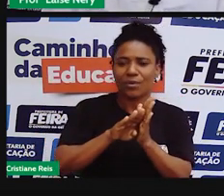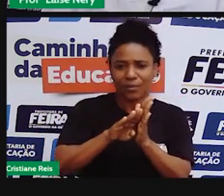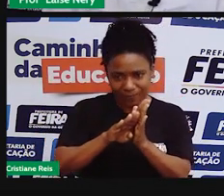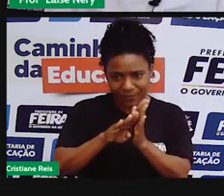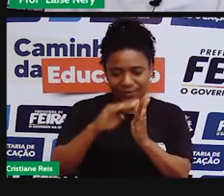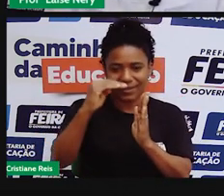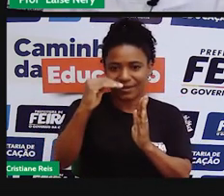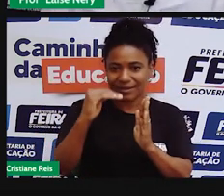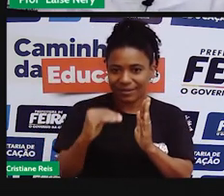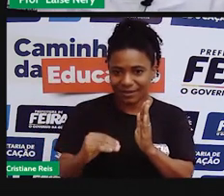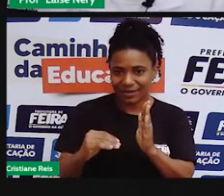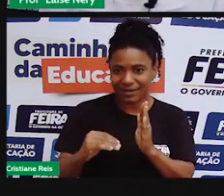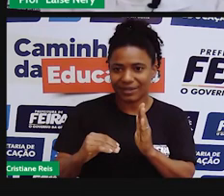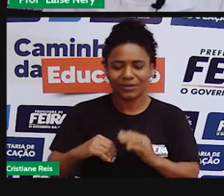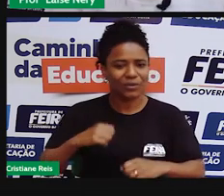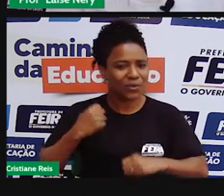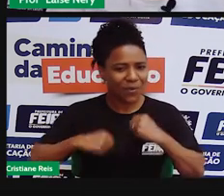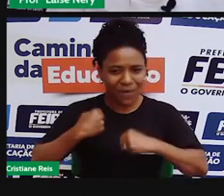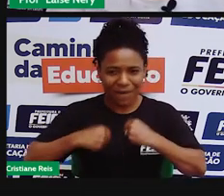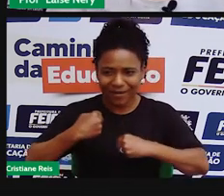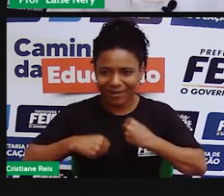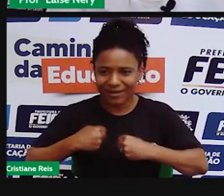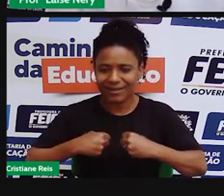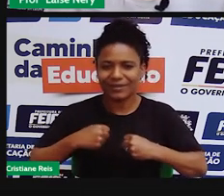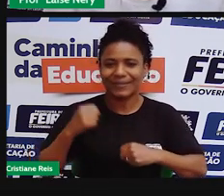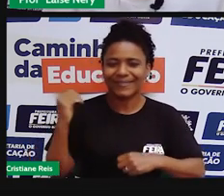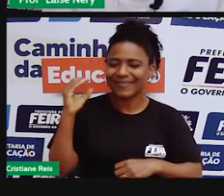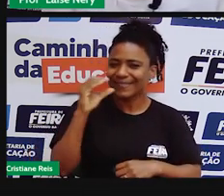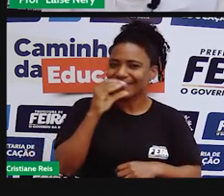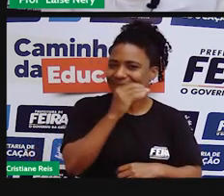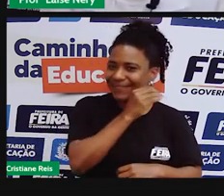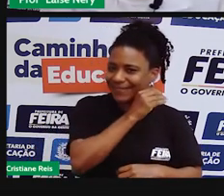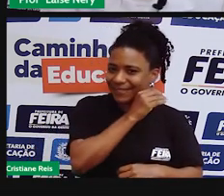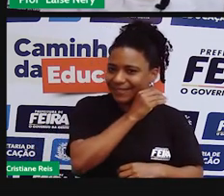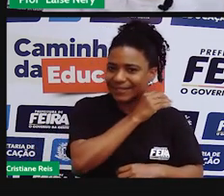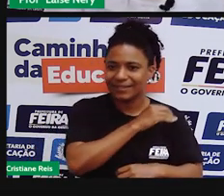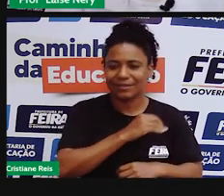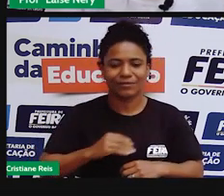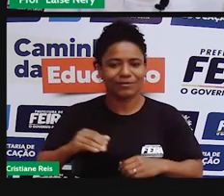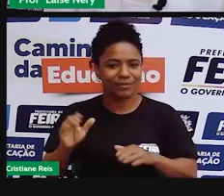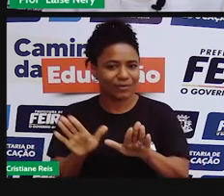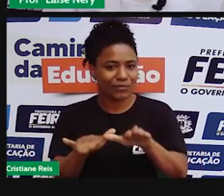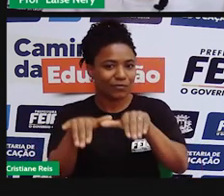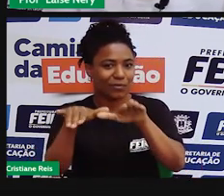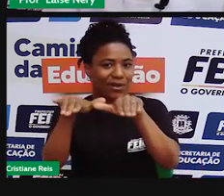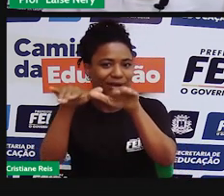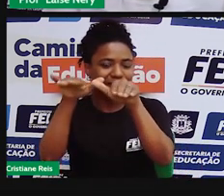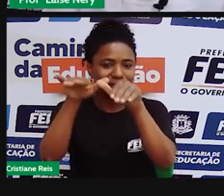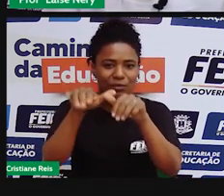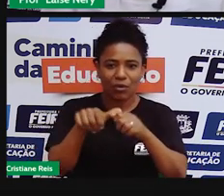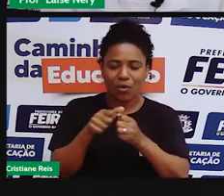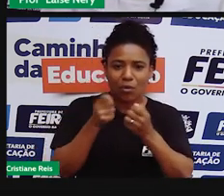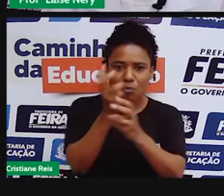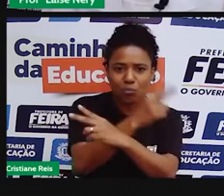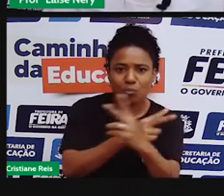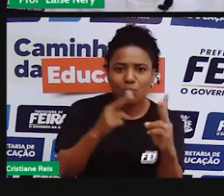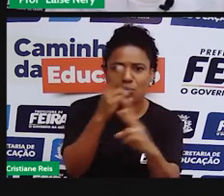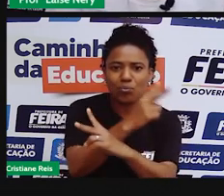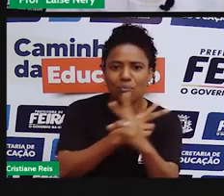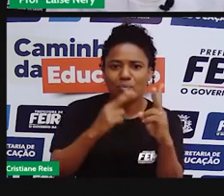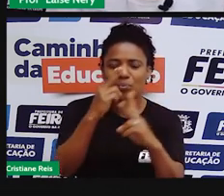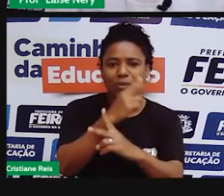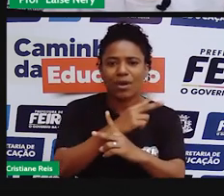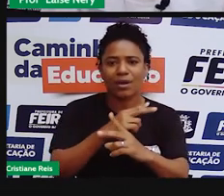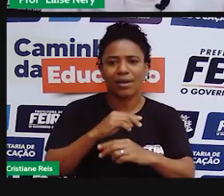mais abaixo tem correndo esquentando voando só frango e Essas